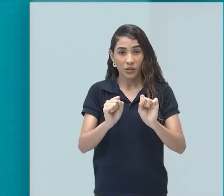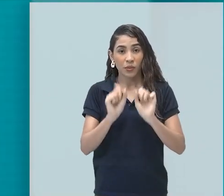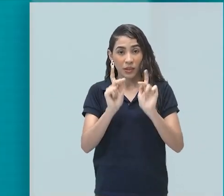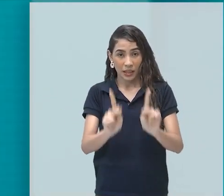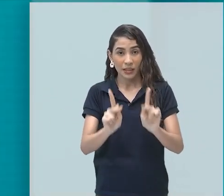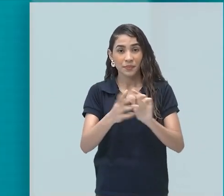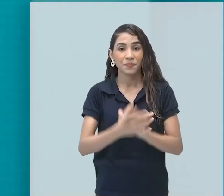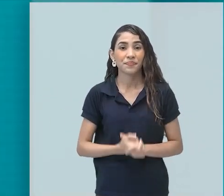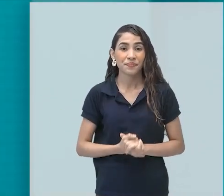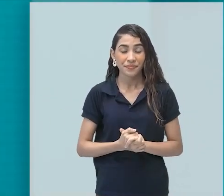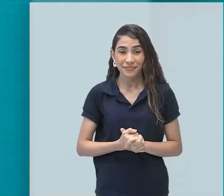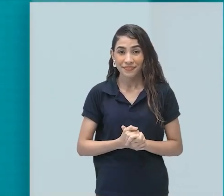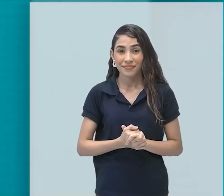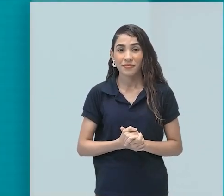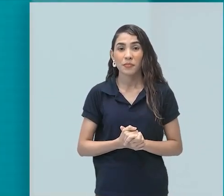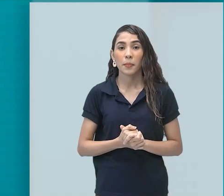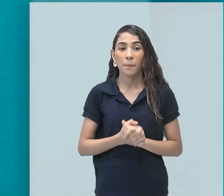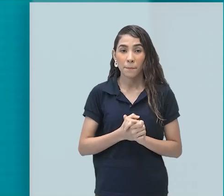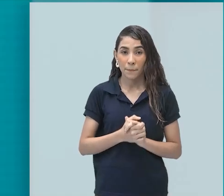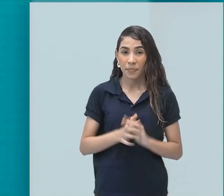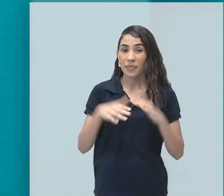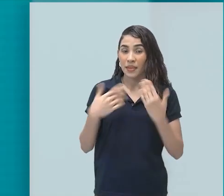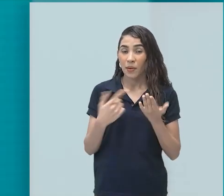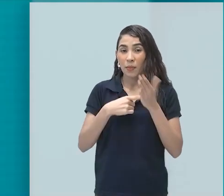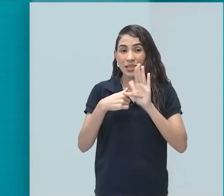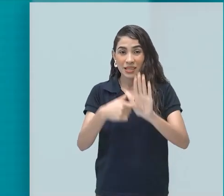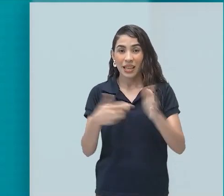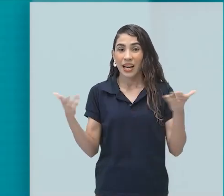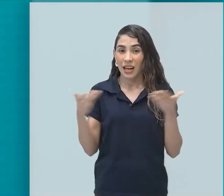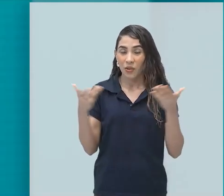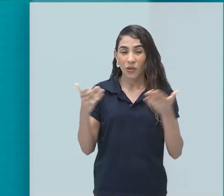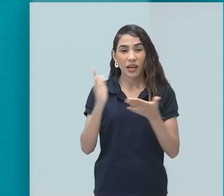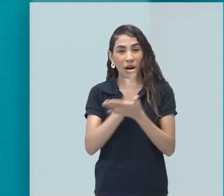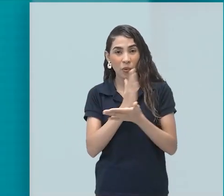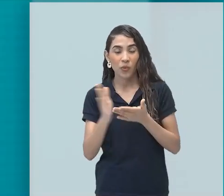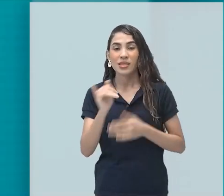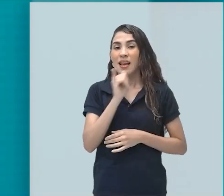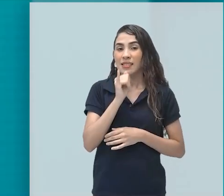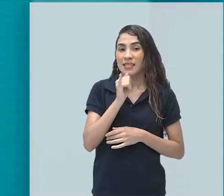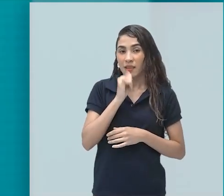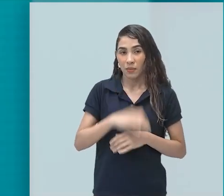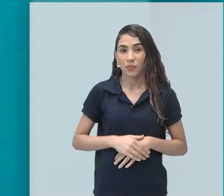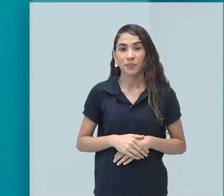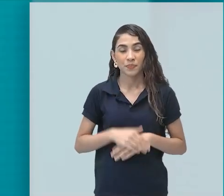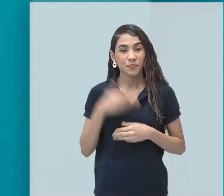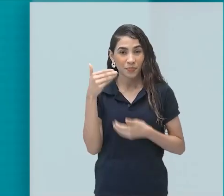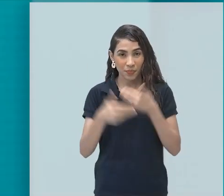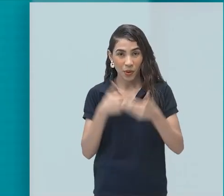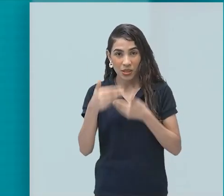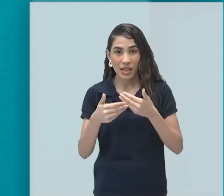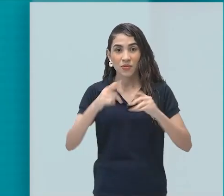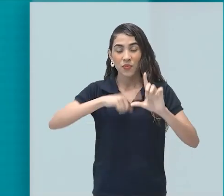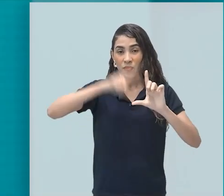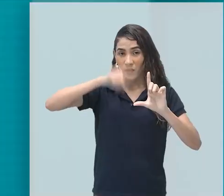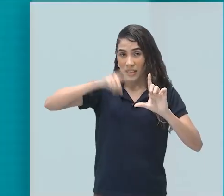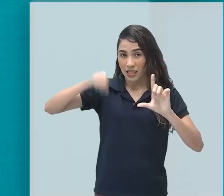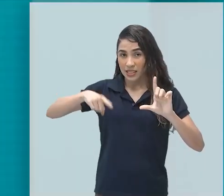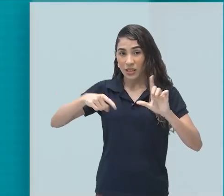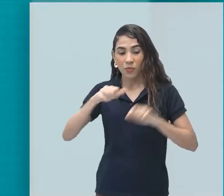correto? E aí, nós vamos justamente mostrar aqui alguns exemplos desse processo da